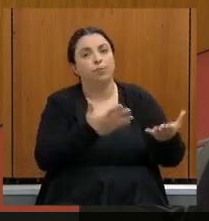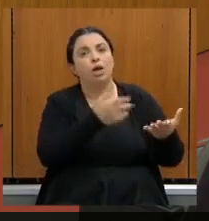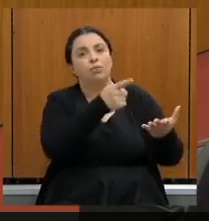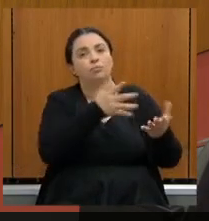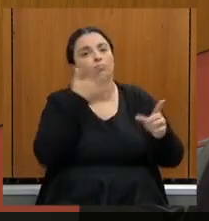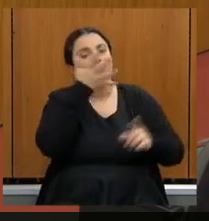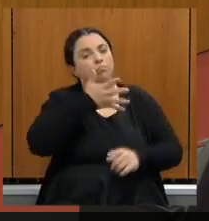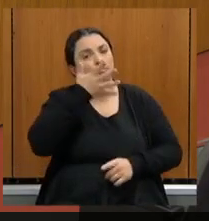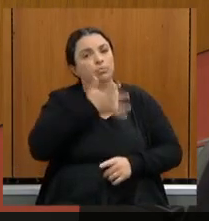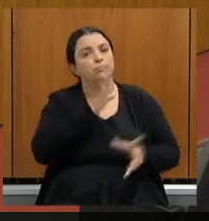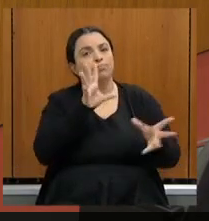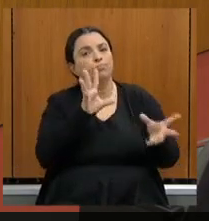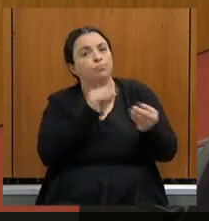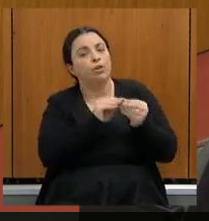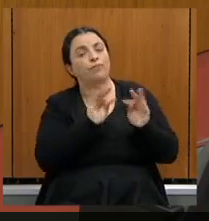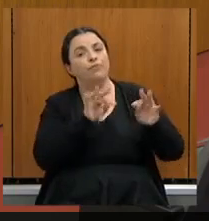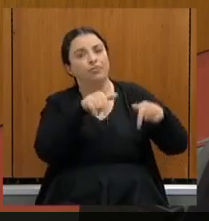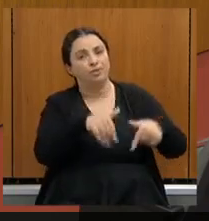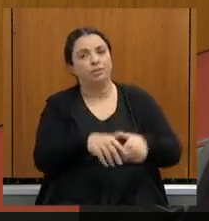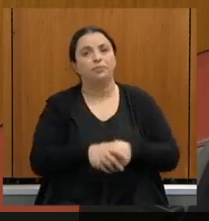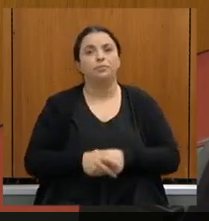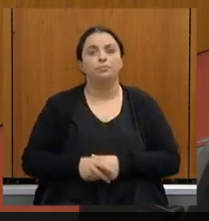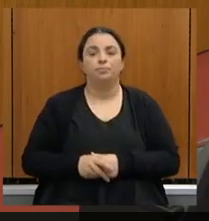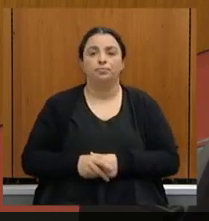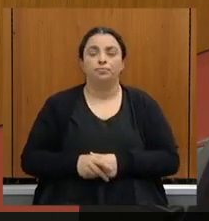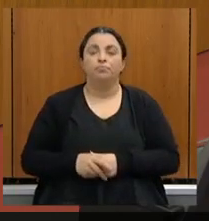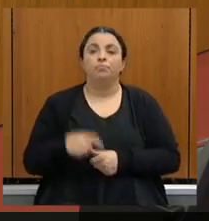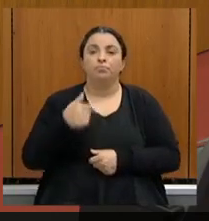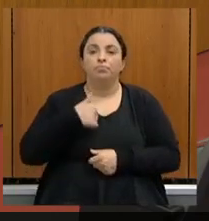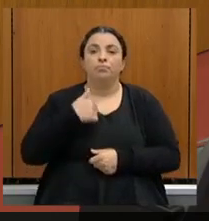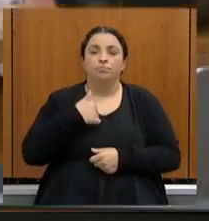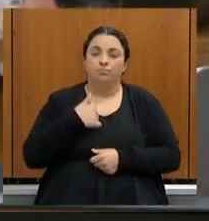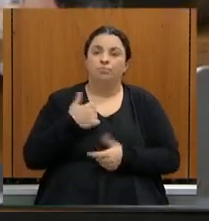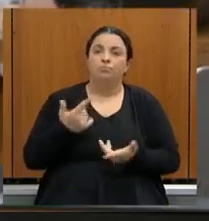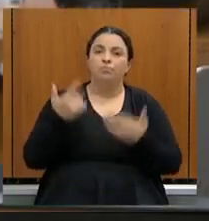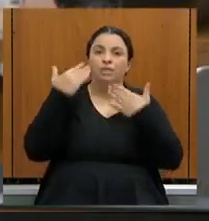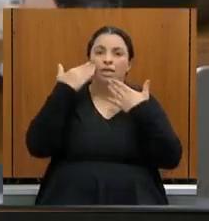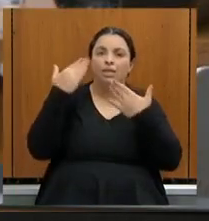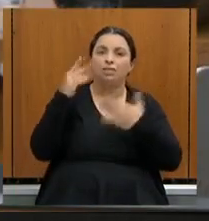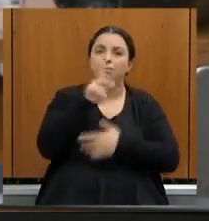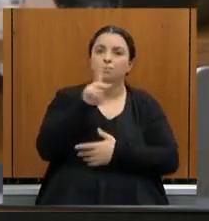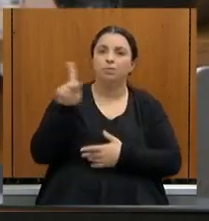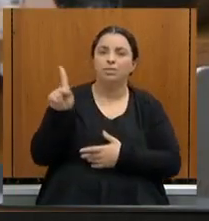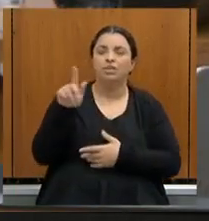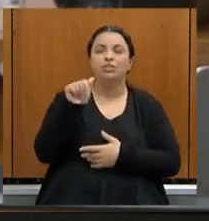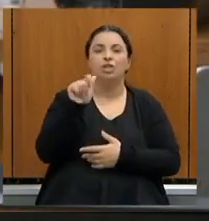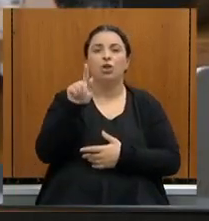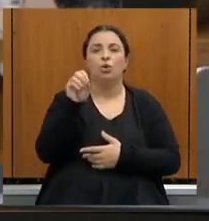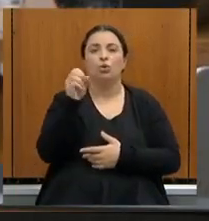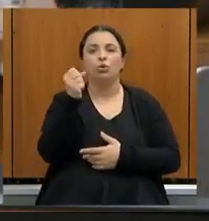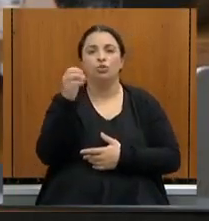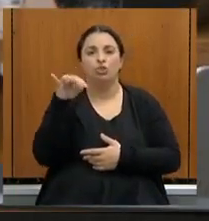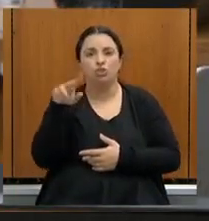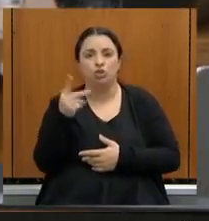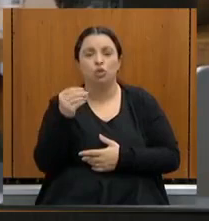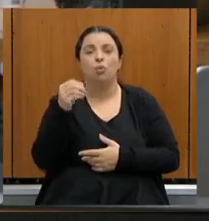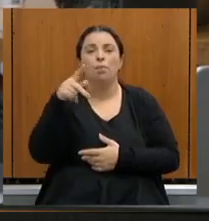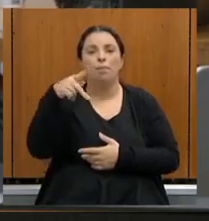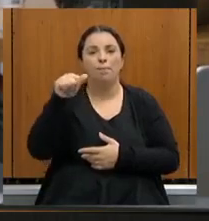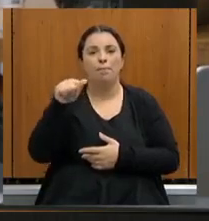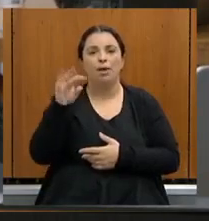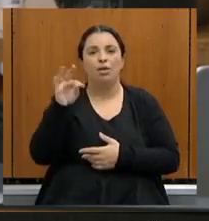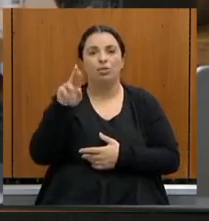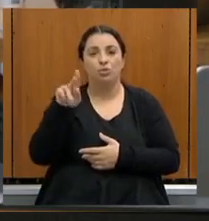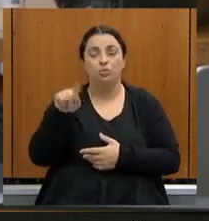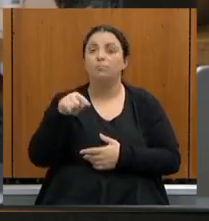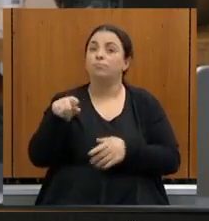considerações finais quero agradecer ao presidente Agostinho Patrus e também parabenizá-lo